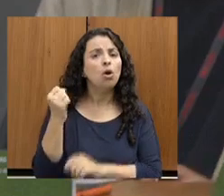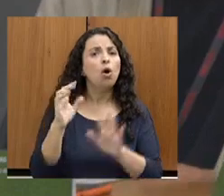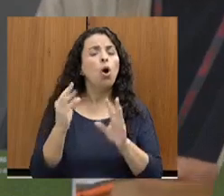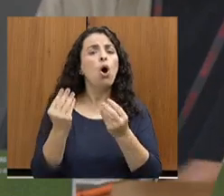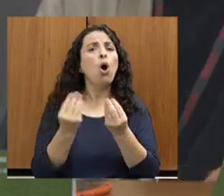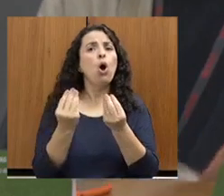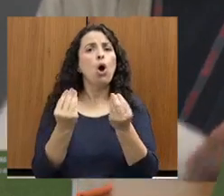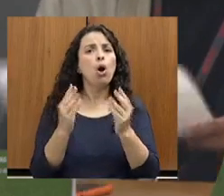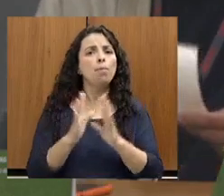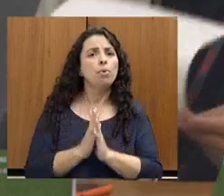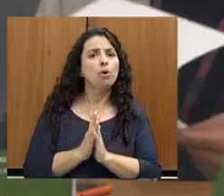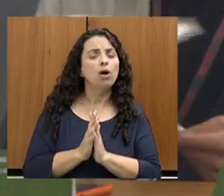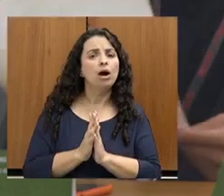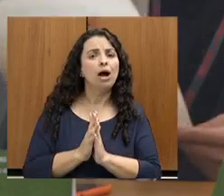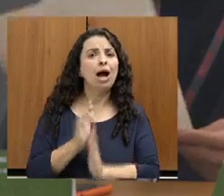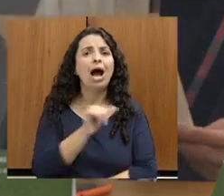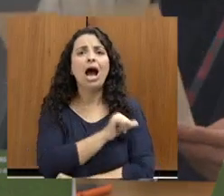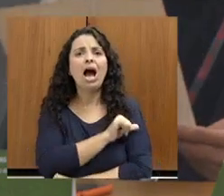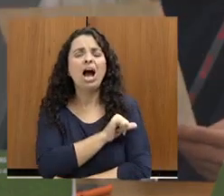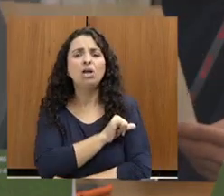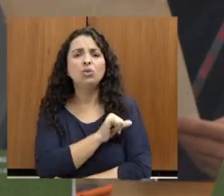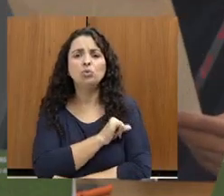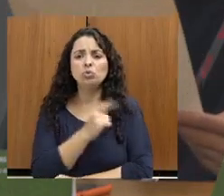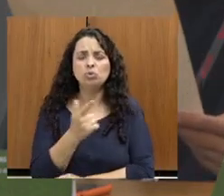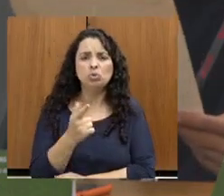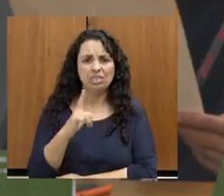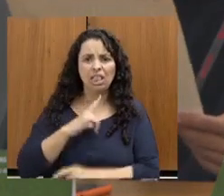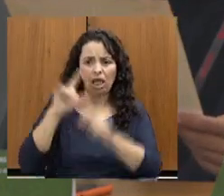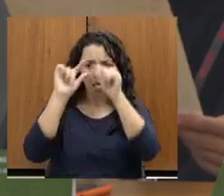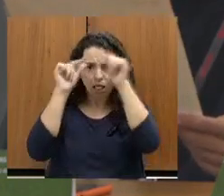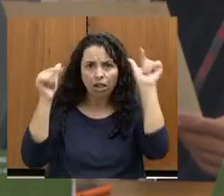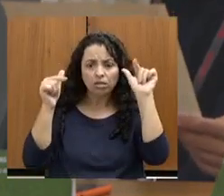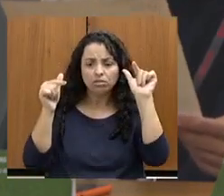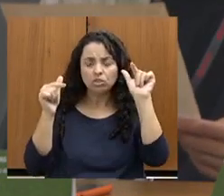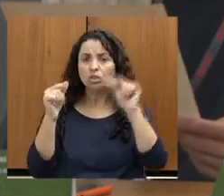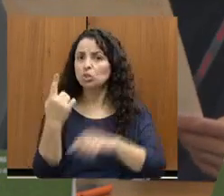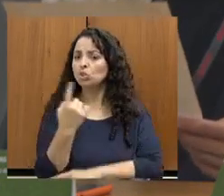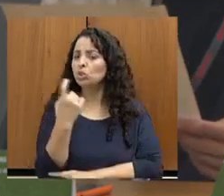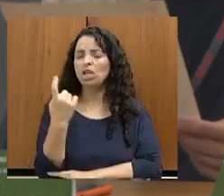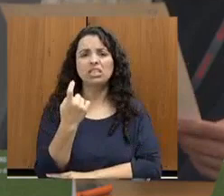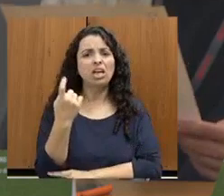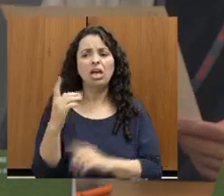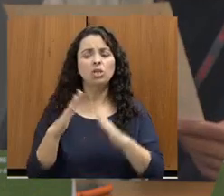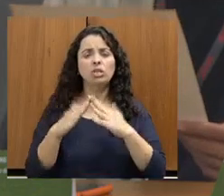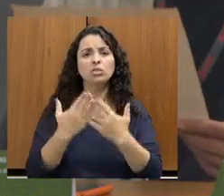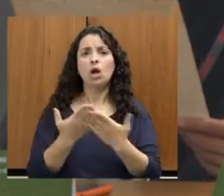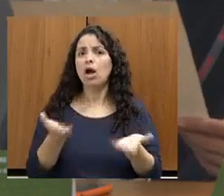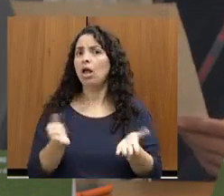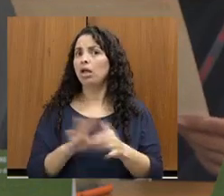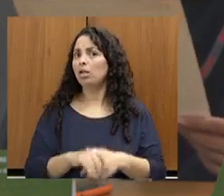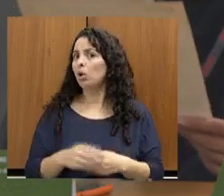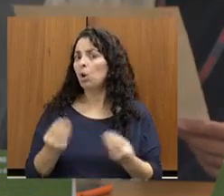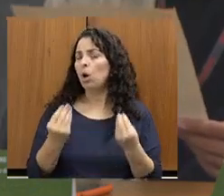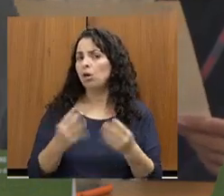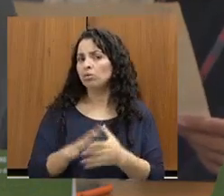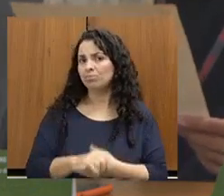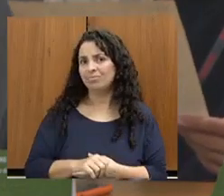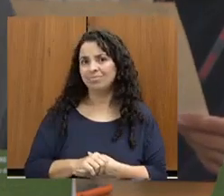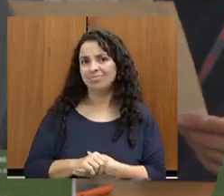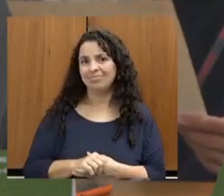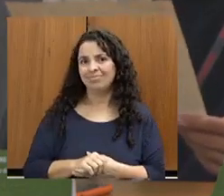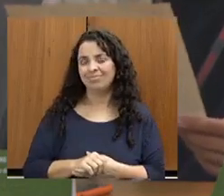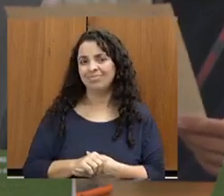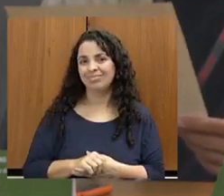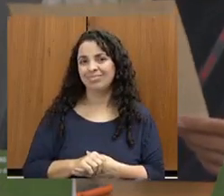neurodivergentes sozinhos? Os dois fatos ocorridos, tanto os dois mata-leões,